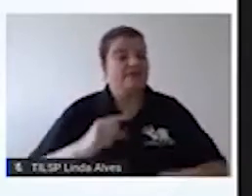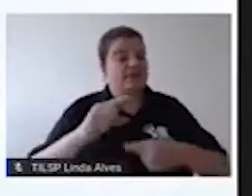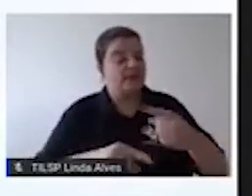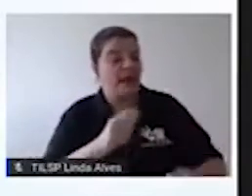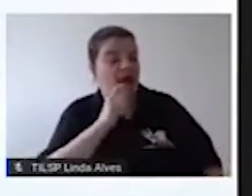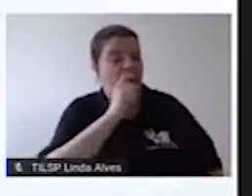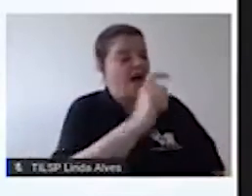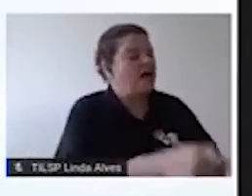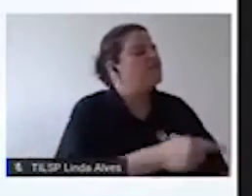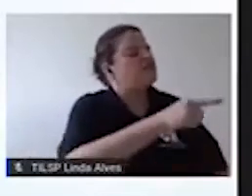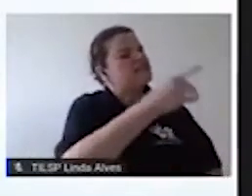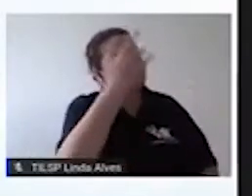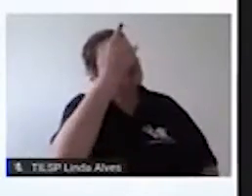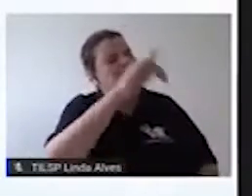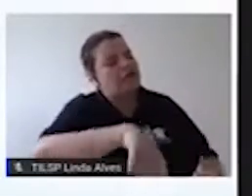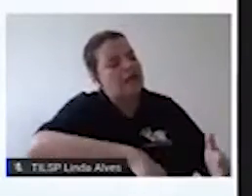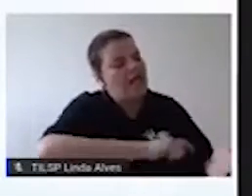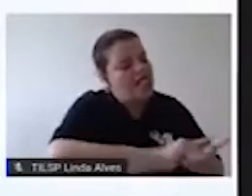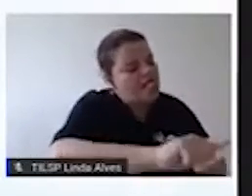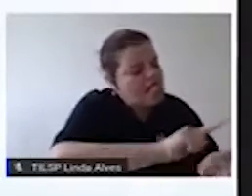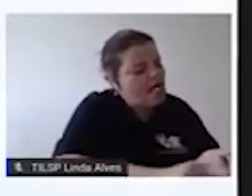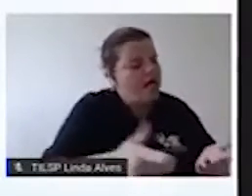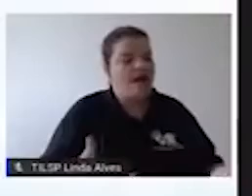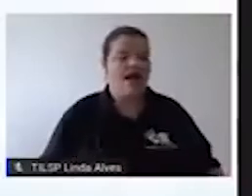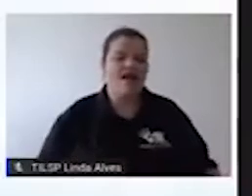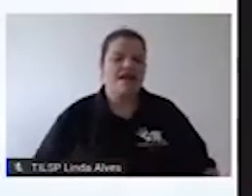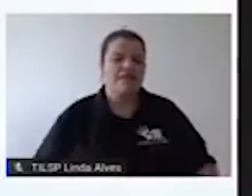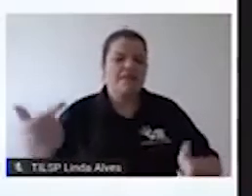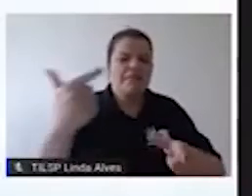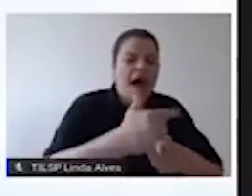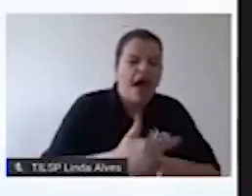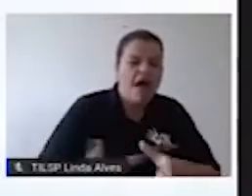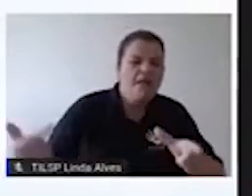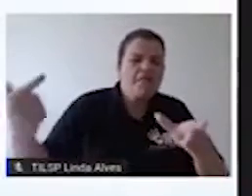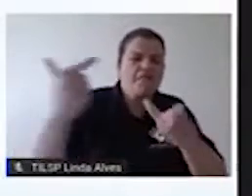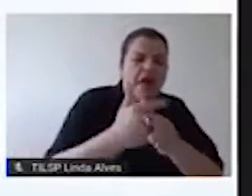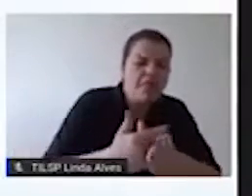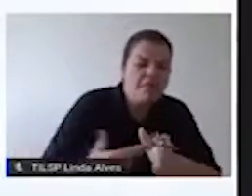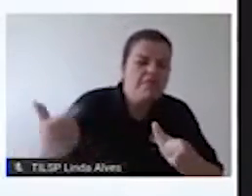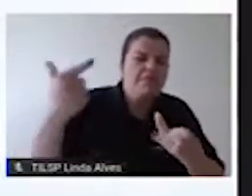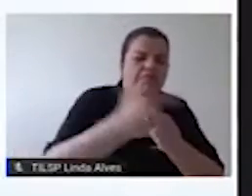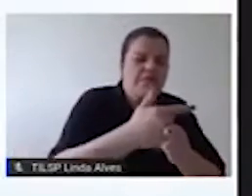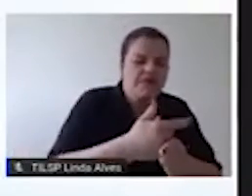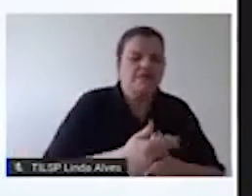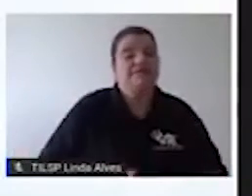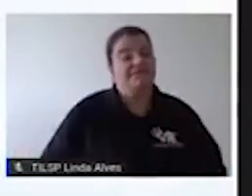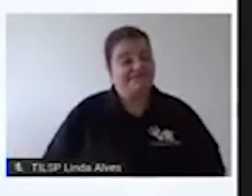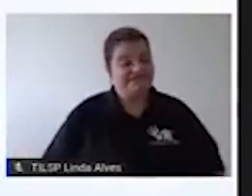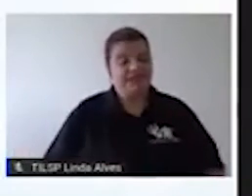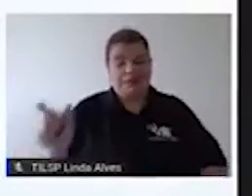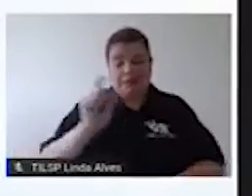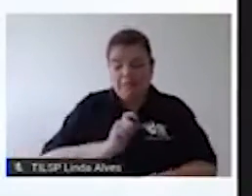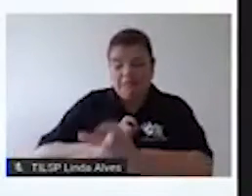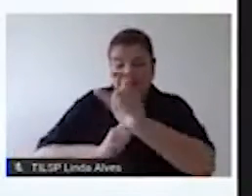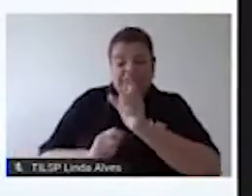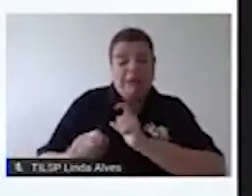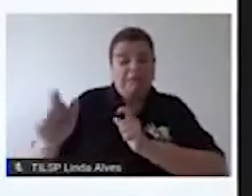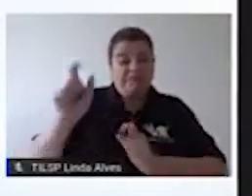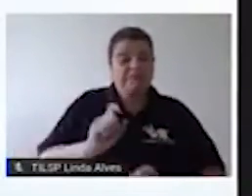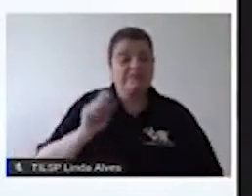sabe limpar. Aí essa aí não sei o quê. Primeiro são os verbais, né? Aquilo que